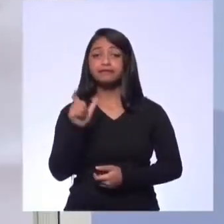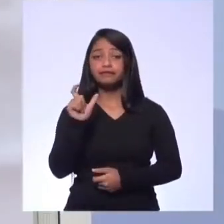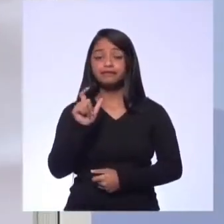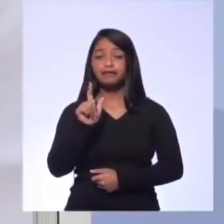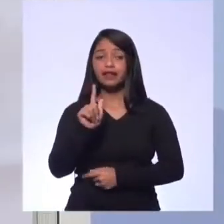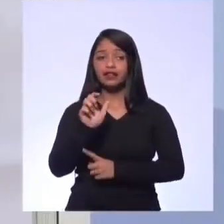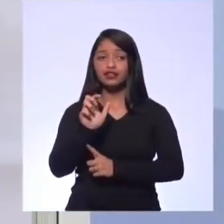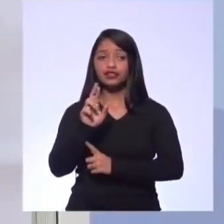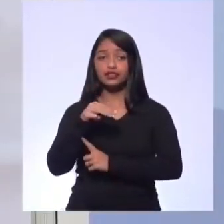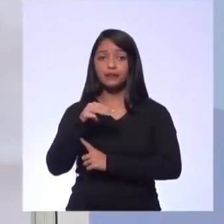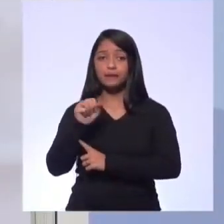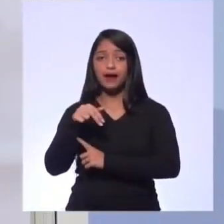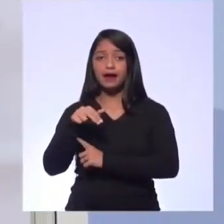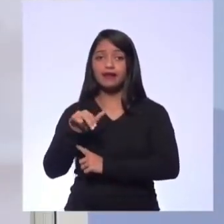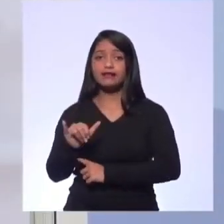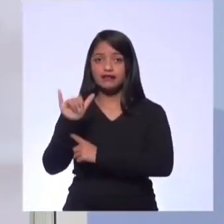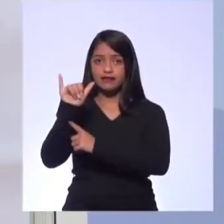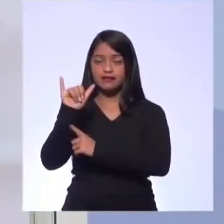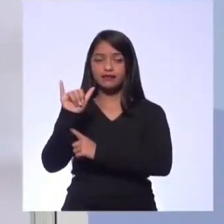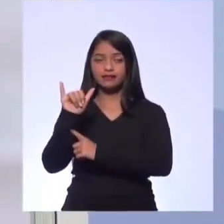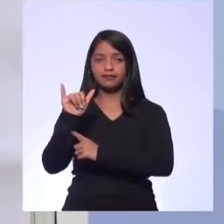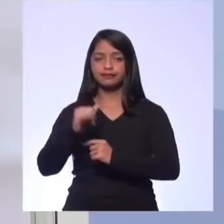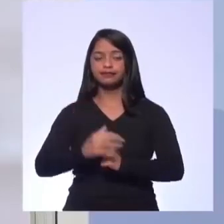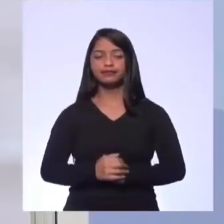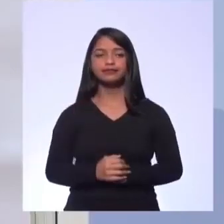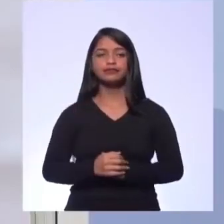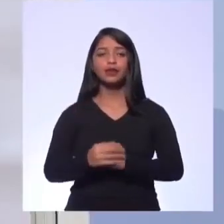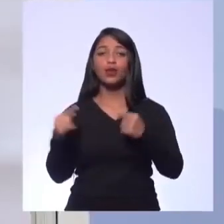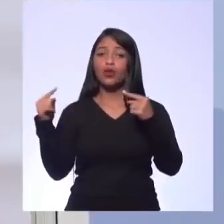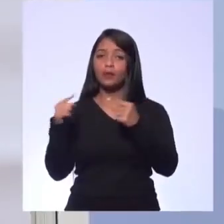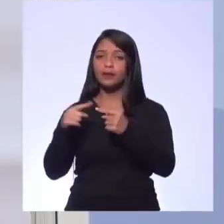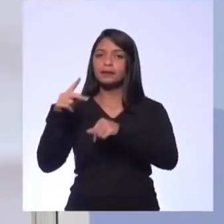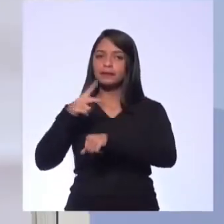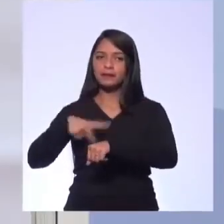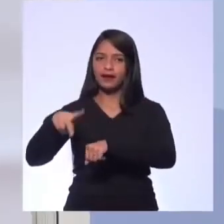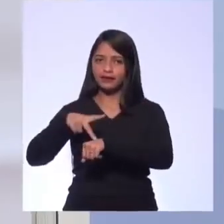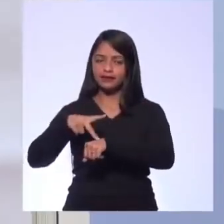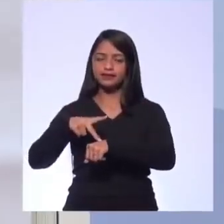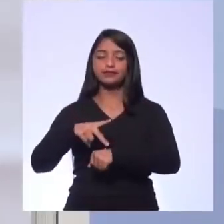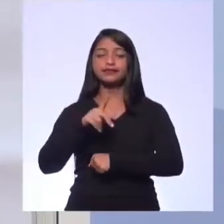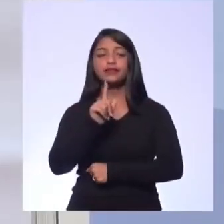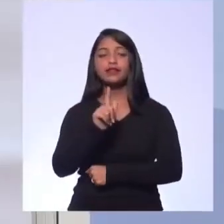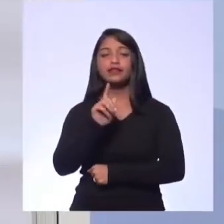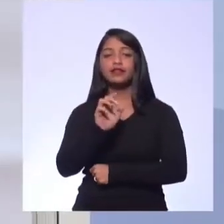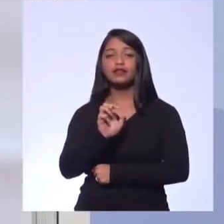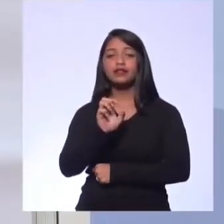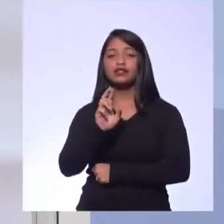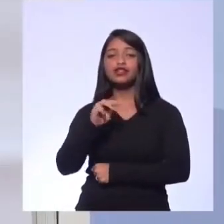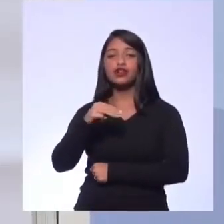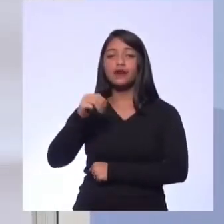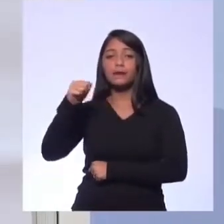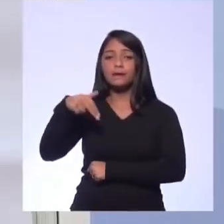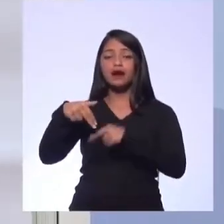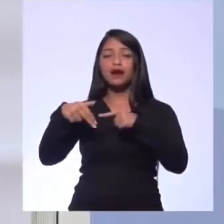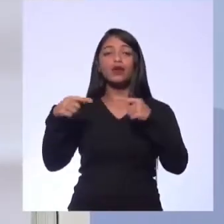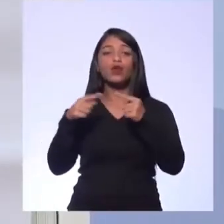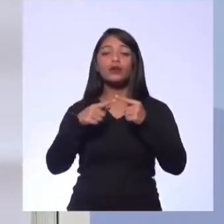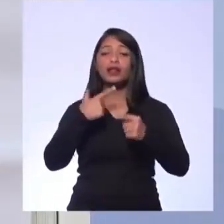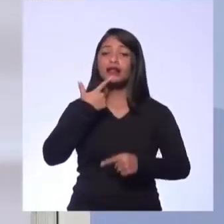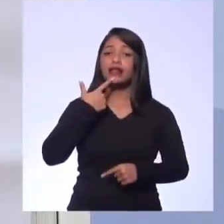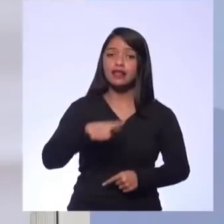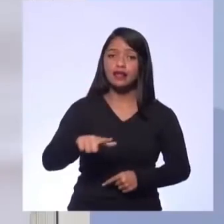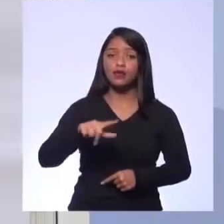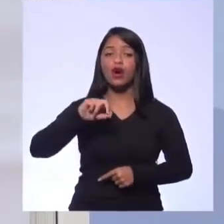Germany é o país, certo? E German é a nacionalidade ou o idioma. Mesma coisa que